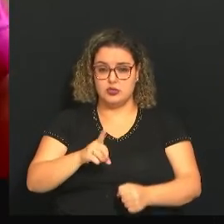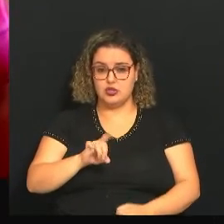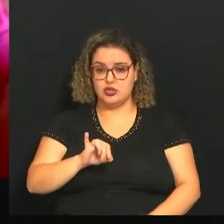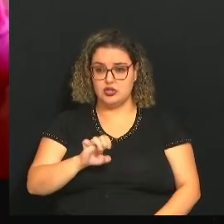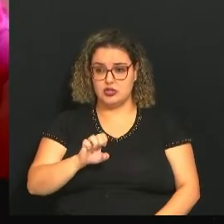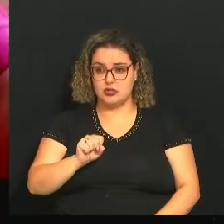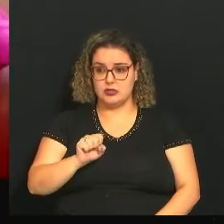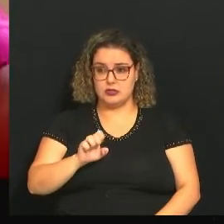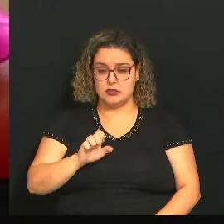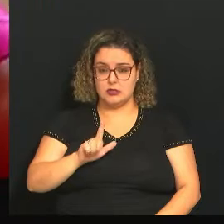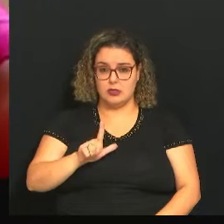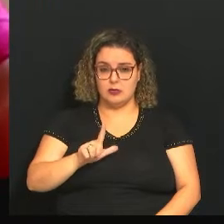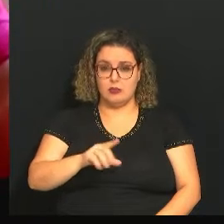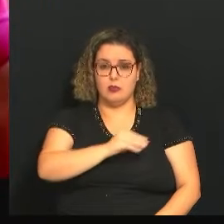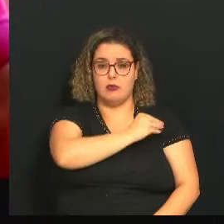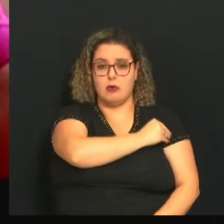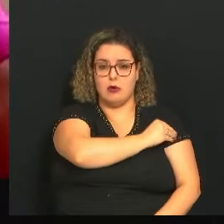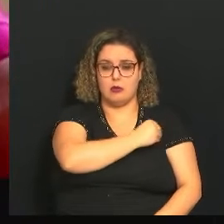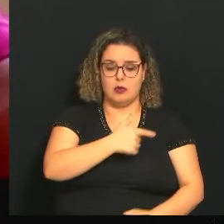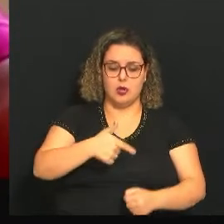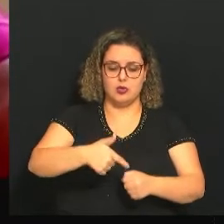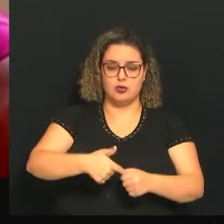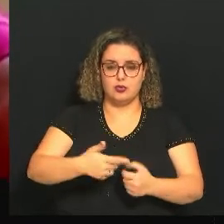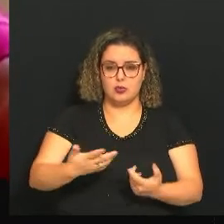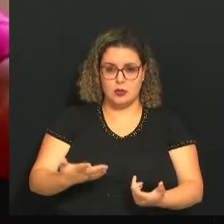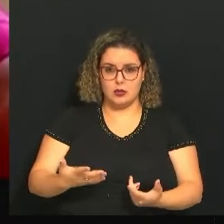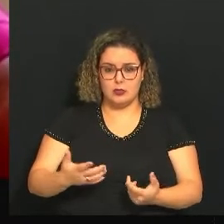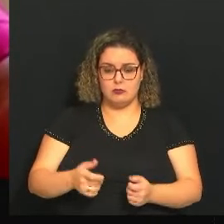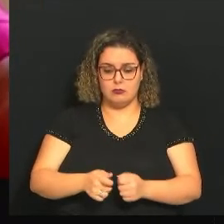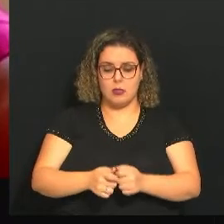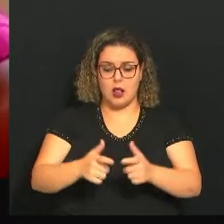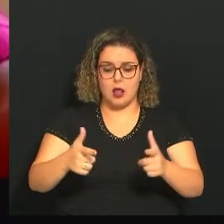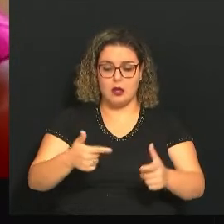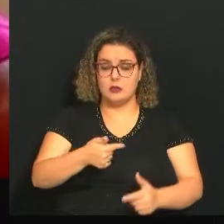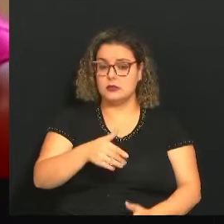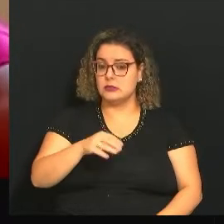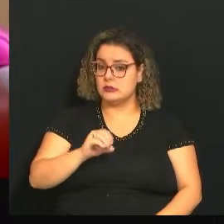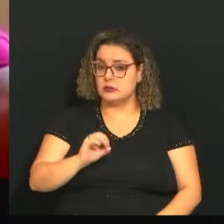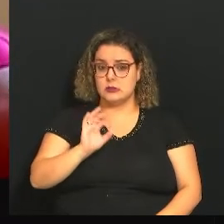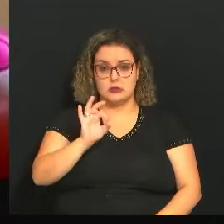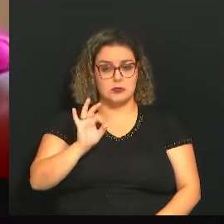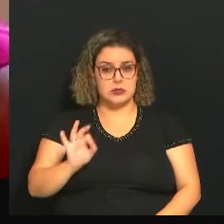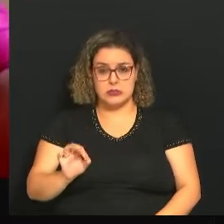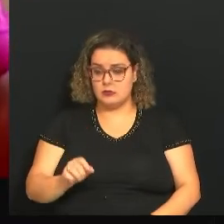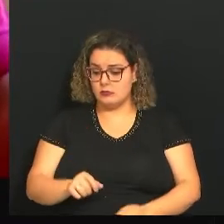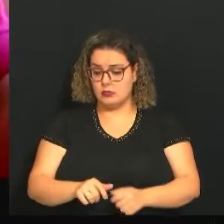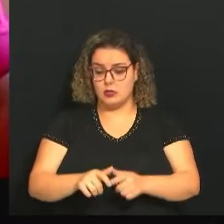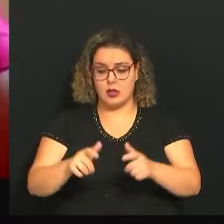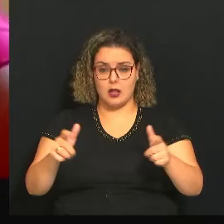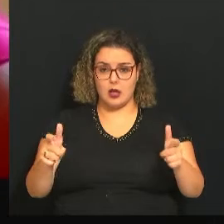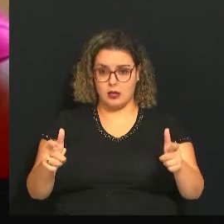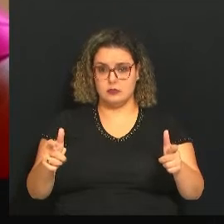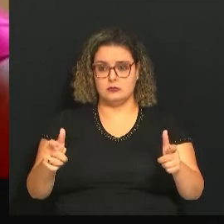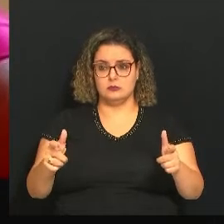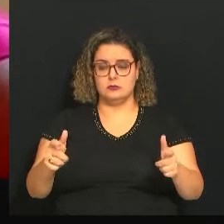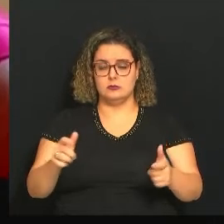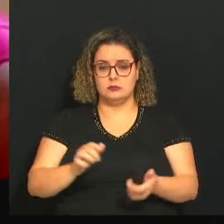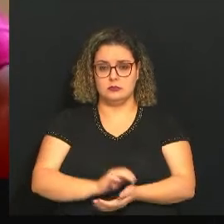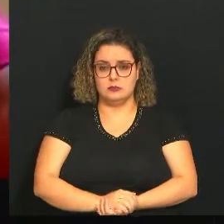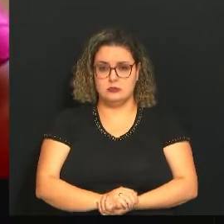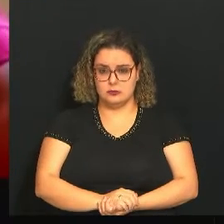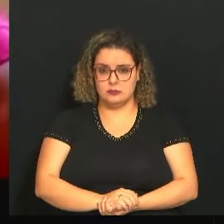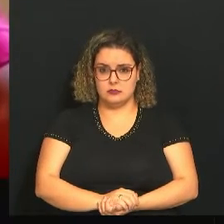o álcool 70%, aumentou o ano passado. Então, as pessoas tiveram uma redução da